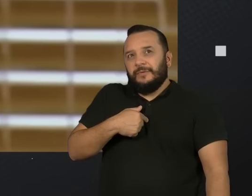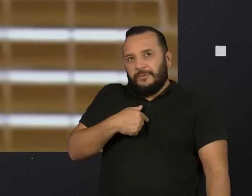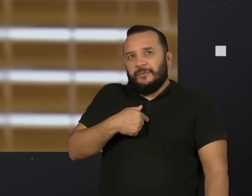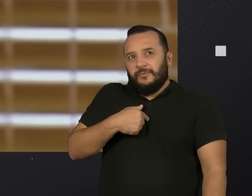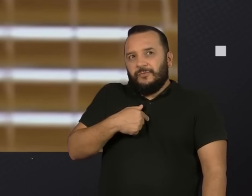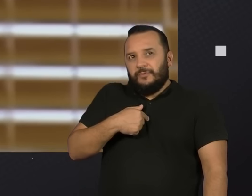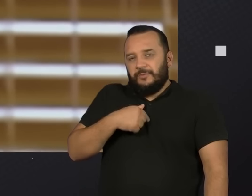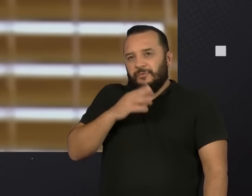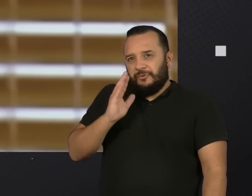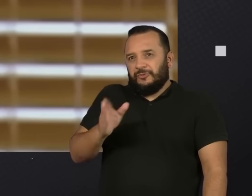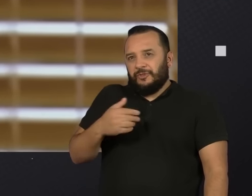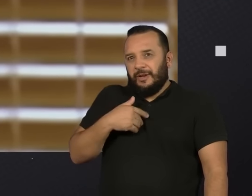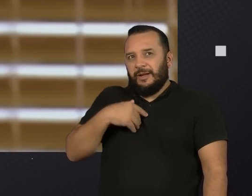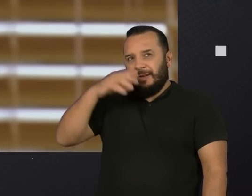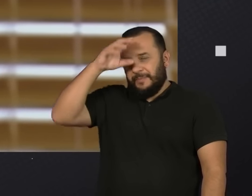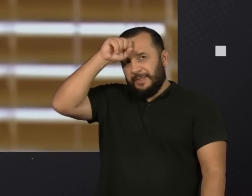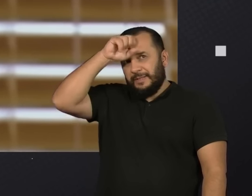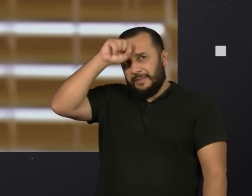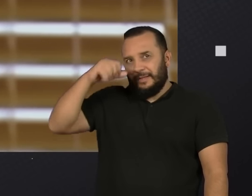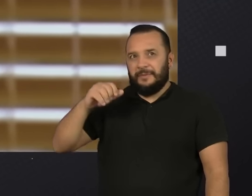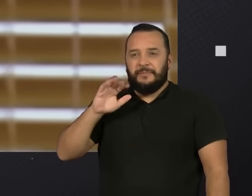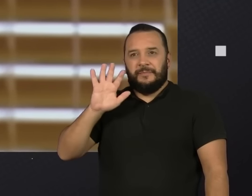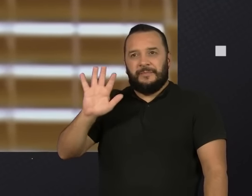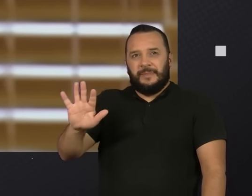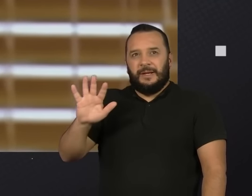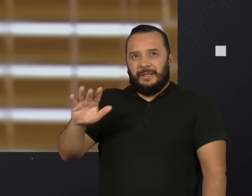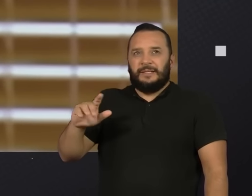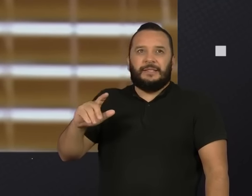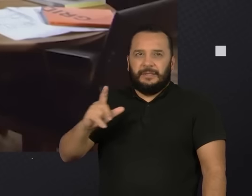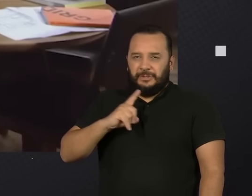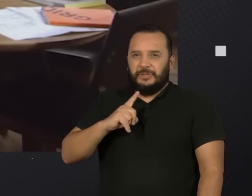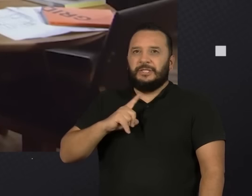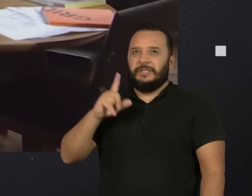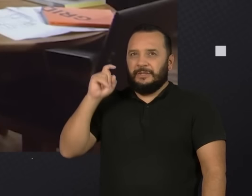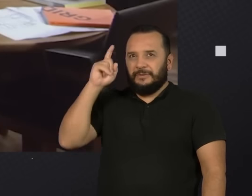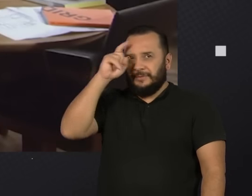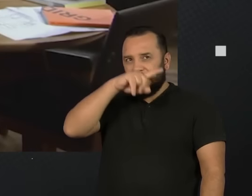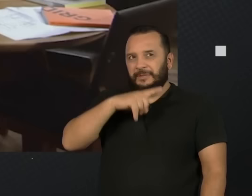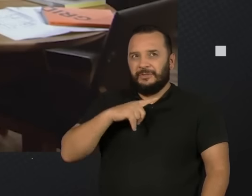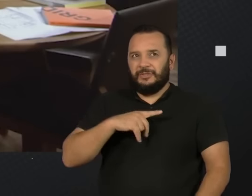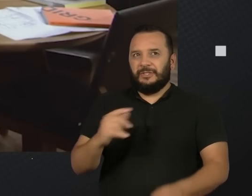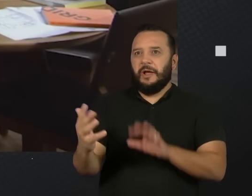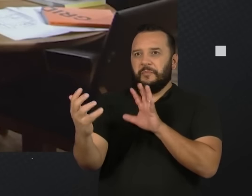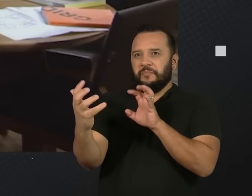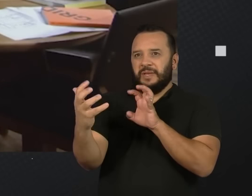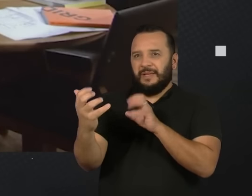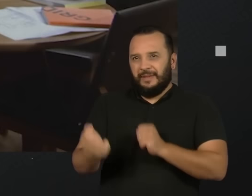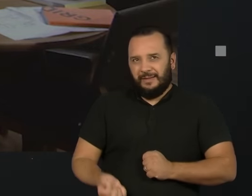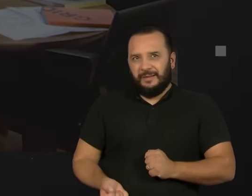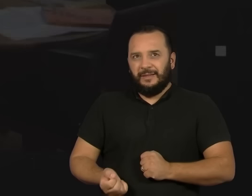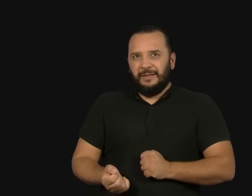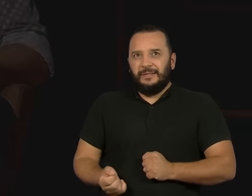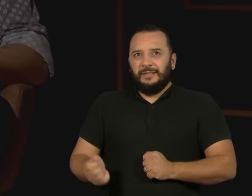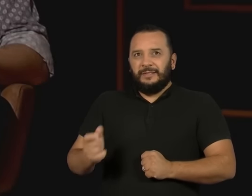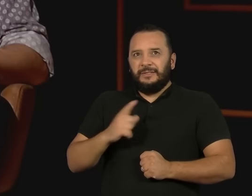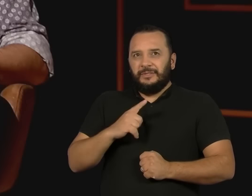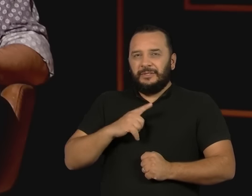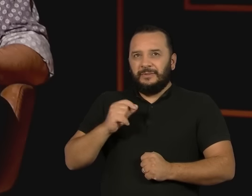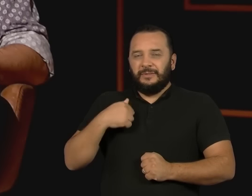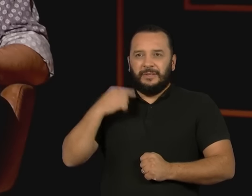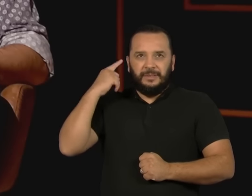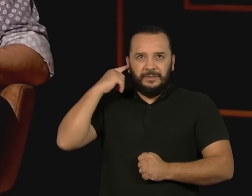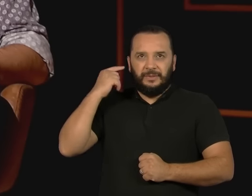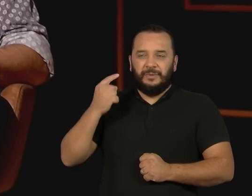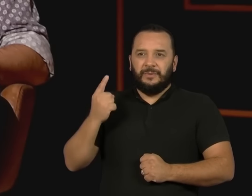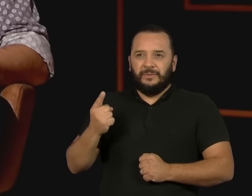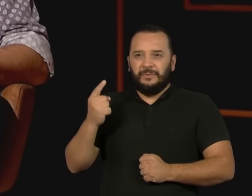né? Só que eram coisas muito, enfim, eram realmente difíceis. Eu tinha brigas comigo mesmo, né? Então eu botava um ponto aqui, ficava 1,